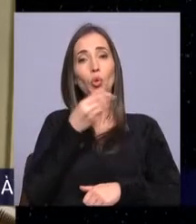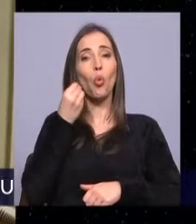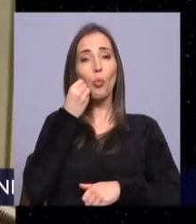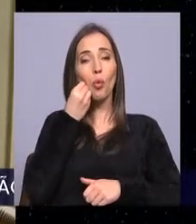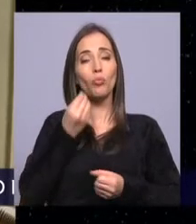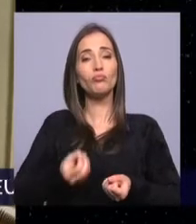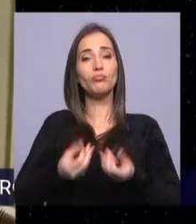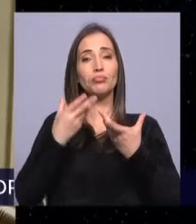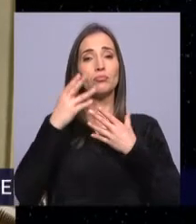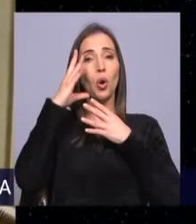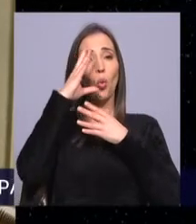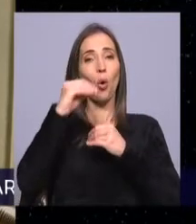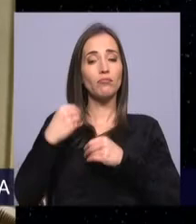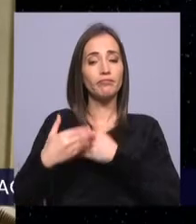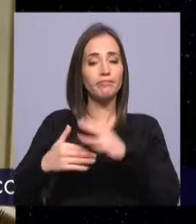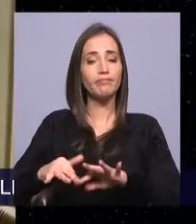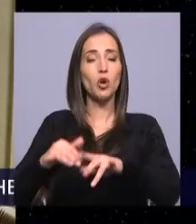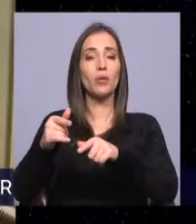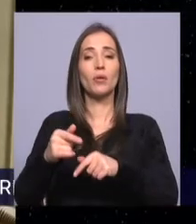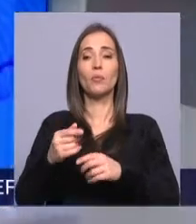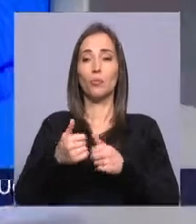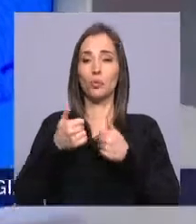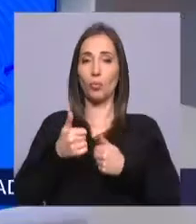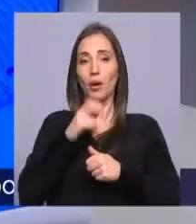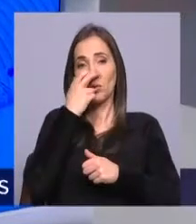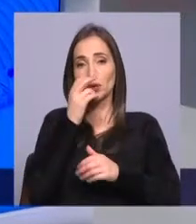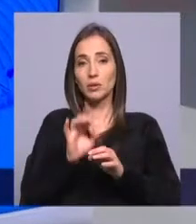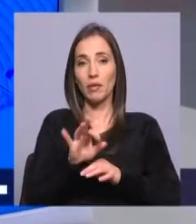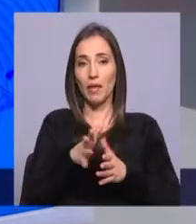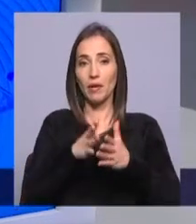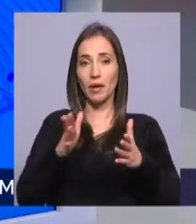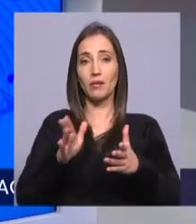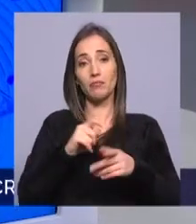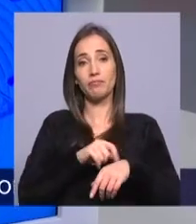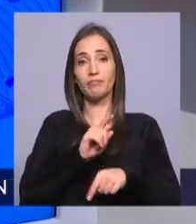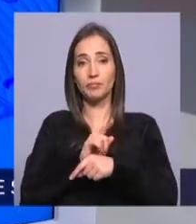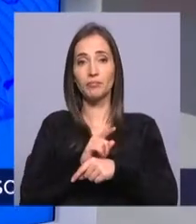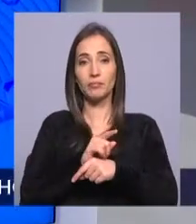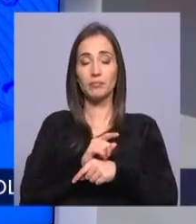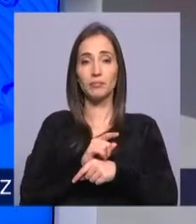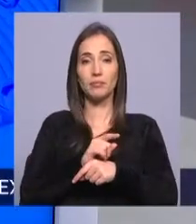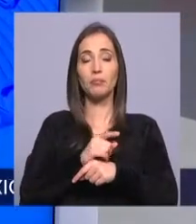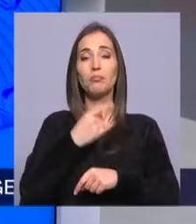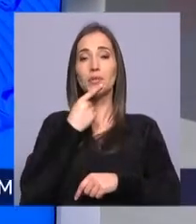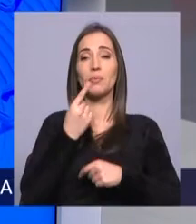Lua. Muito bem, Miguel, uma grande curiosidade e vem mesmo a propósito e a calhar para se